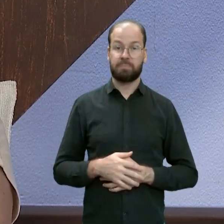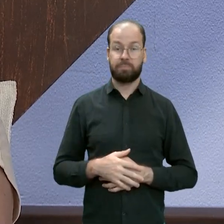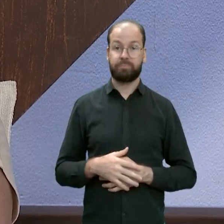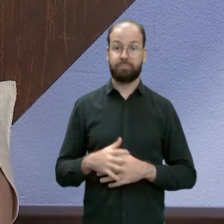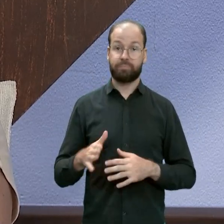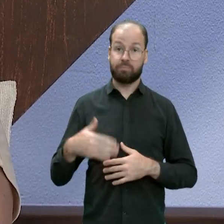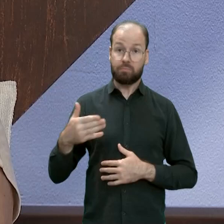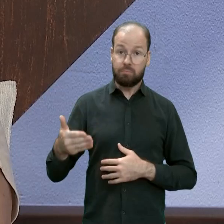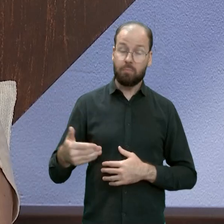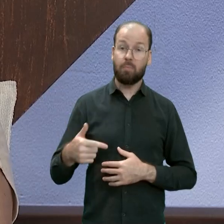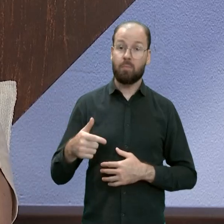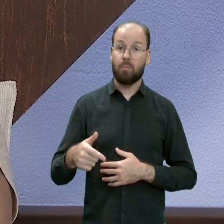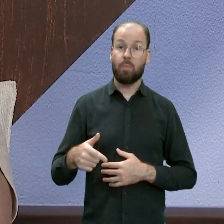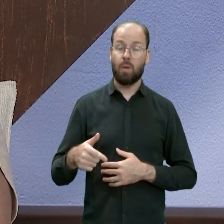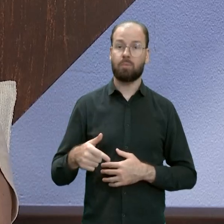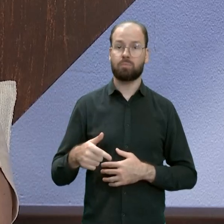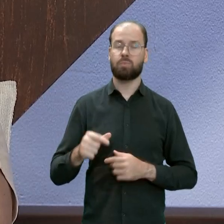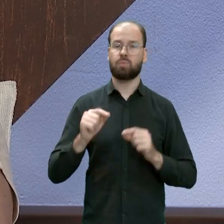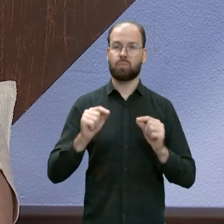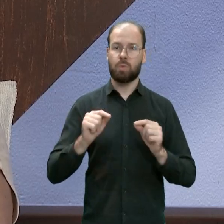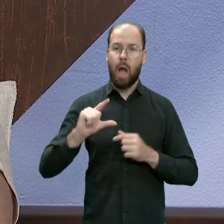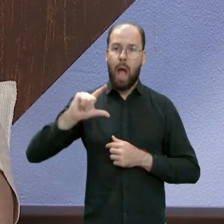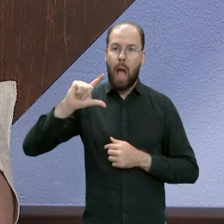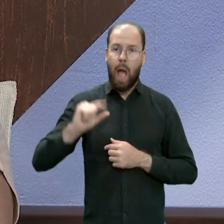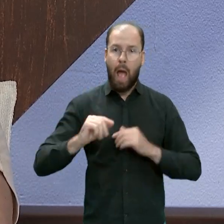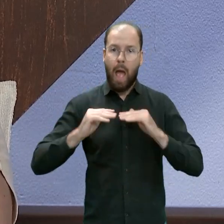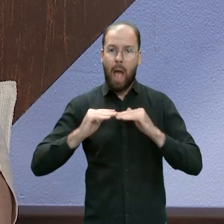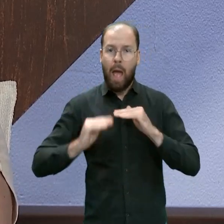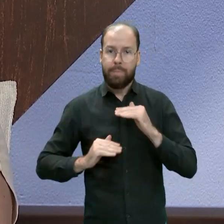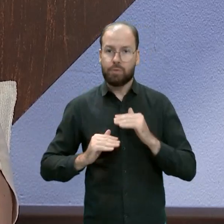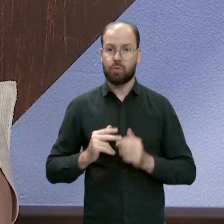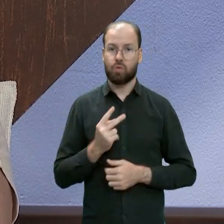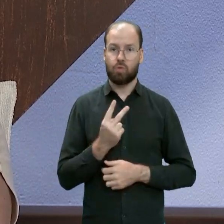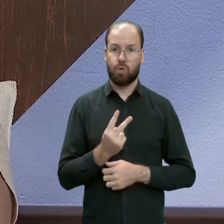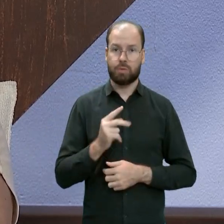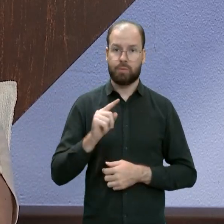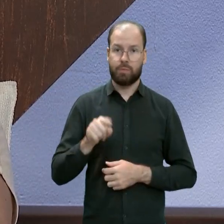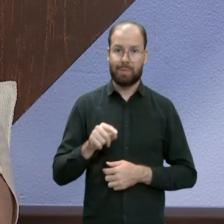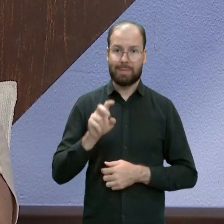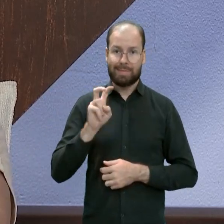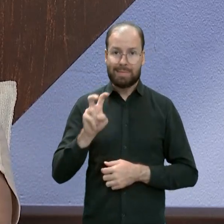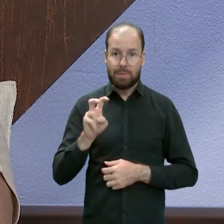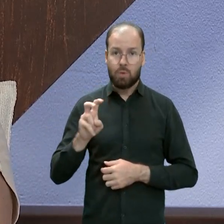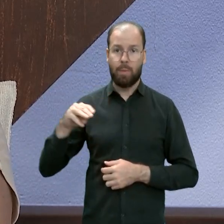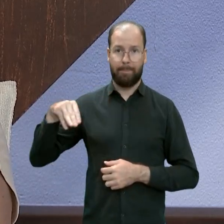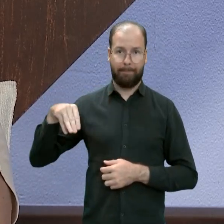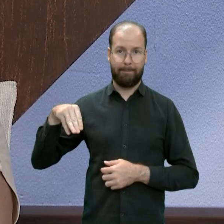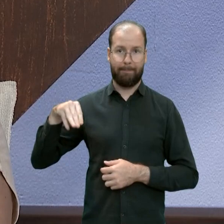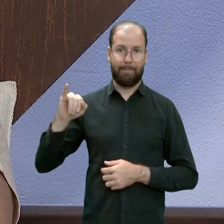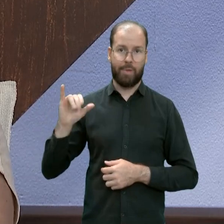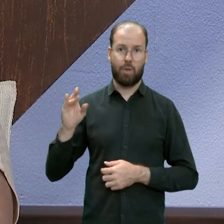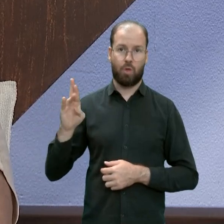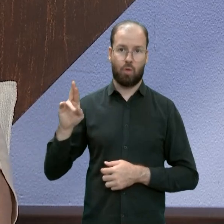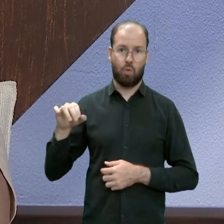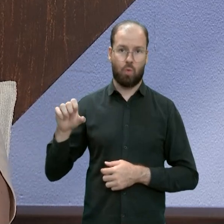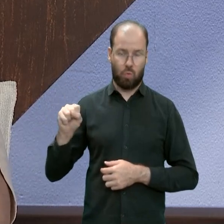está abaixo, né, quando a gente chama de 2,5 microns, isso a gente respira